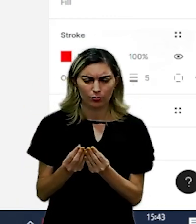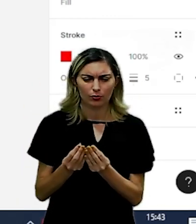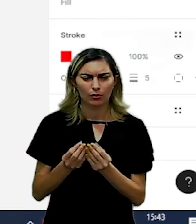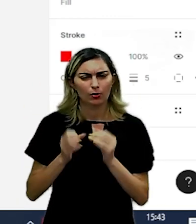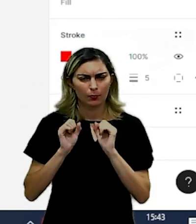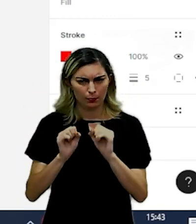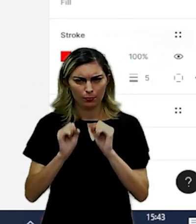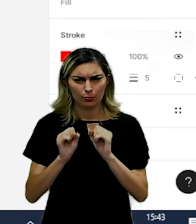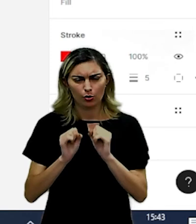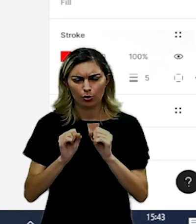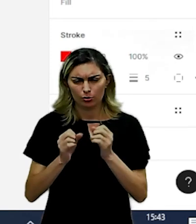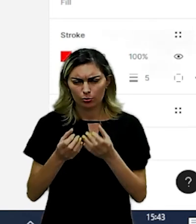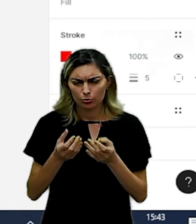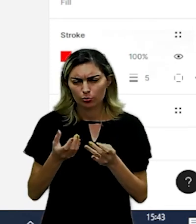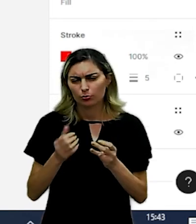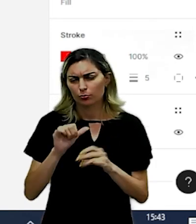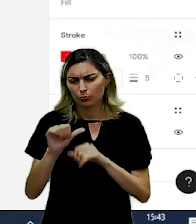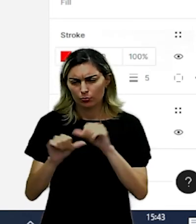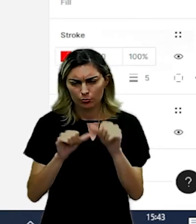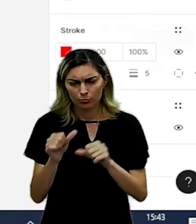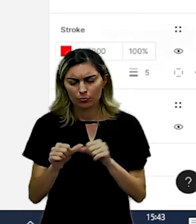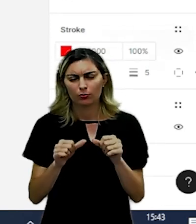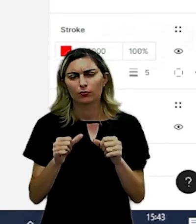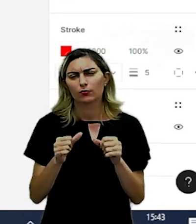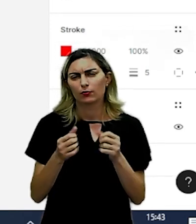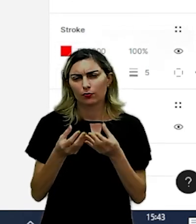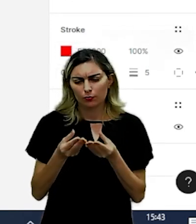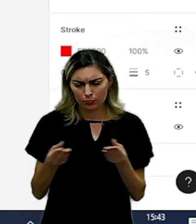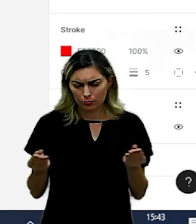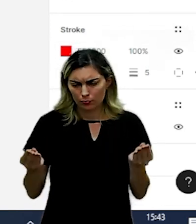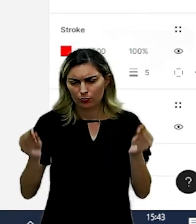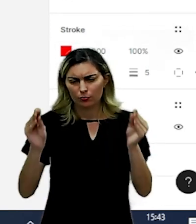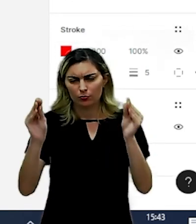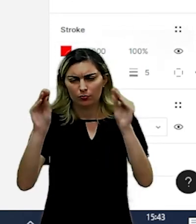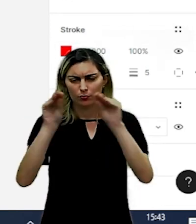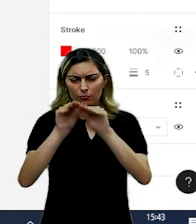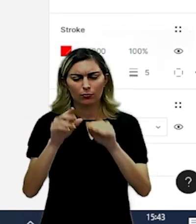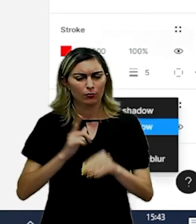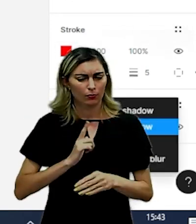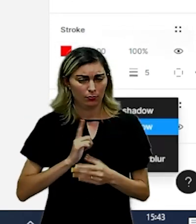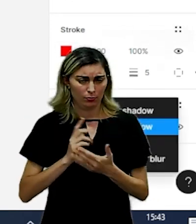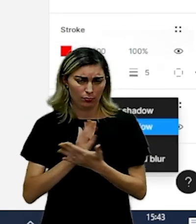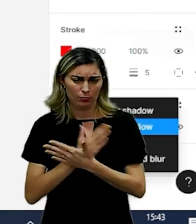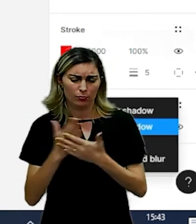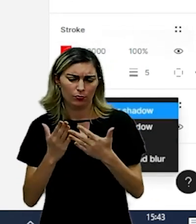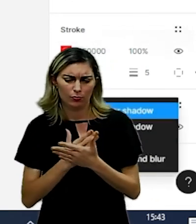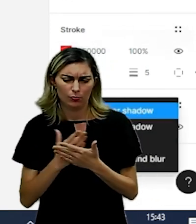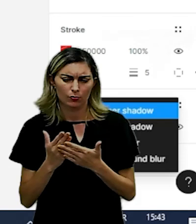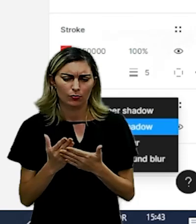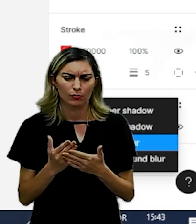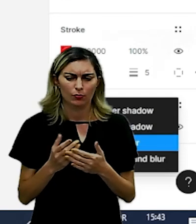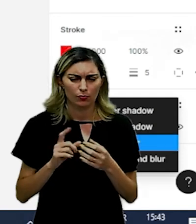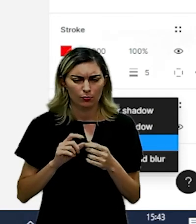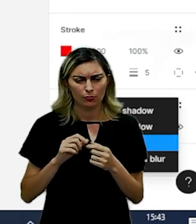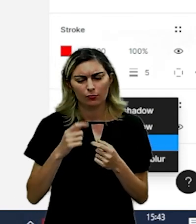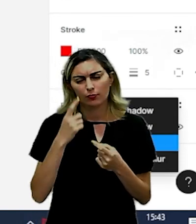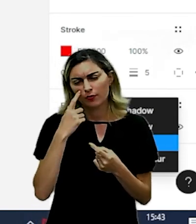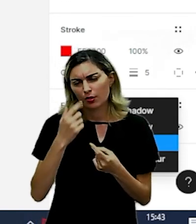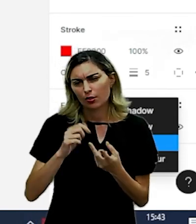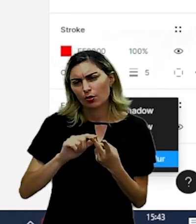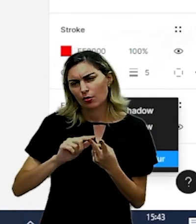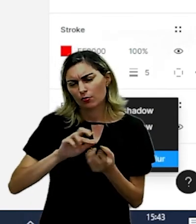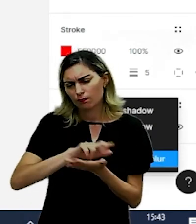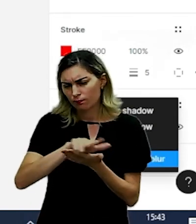uma sombra, vamos até aqui. Eu tenho aqui alguns efeitos. Eu tenho Drop Shadow, Inner Shadow, Layer